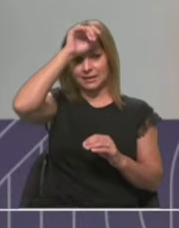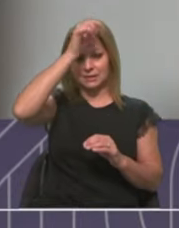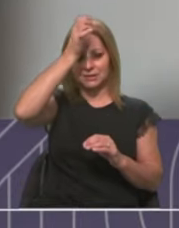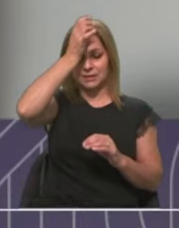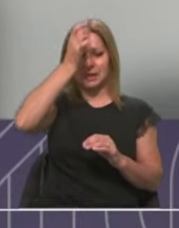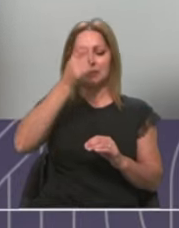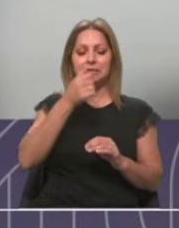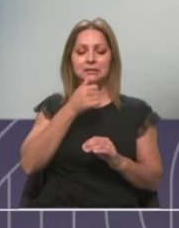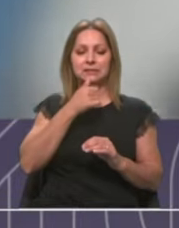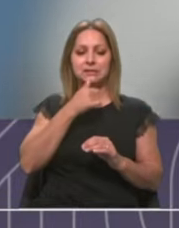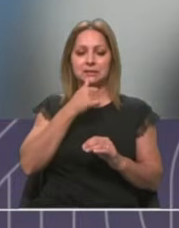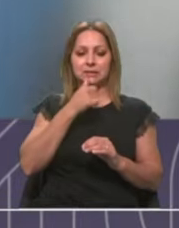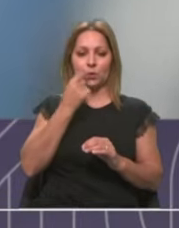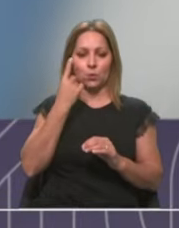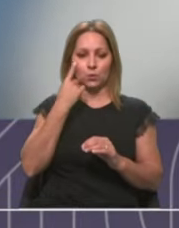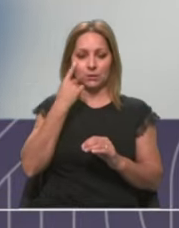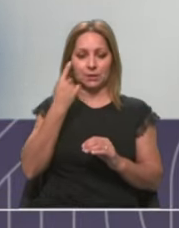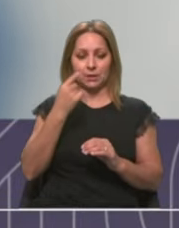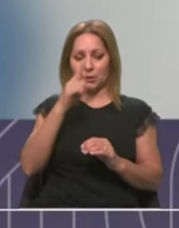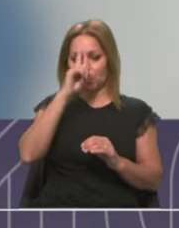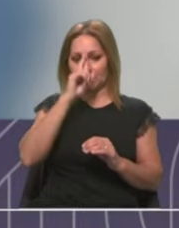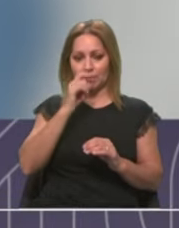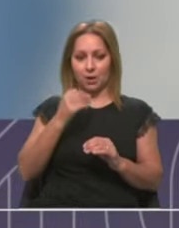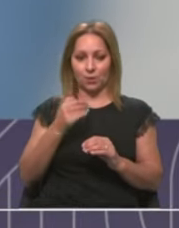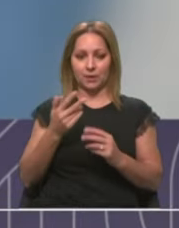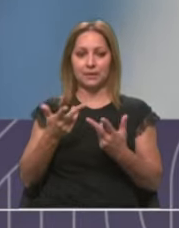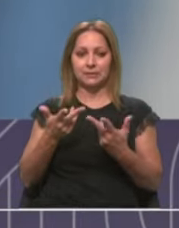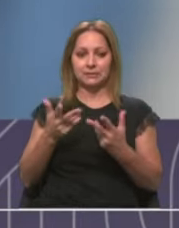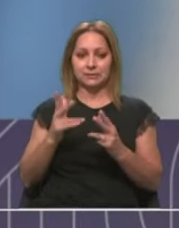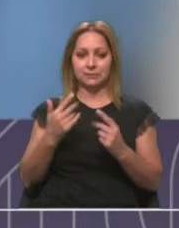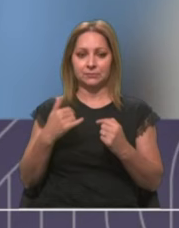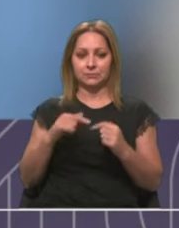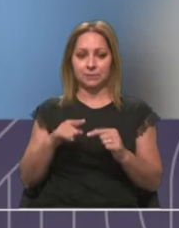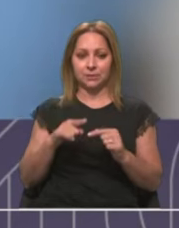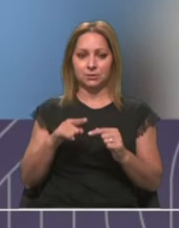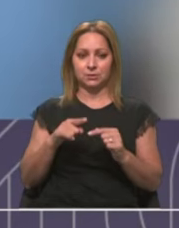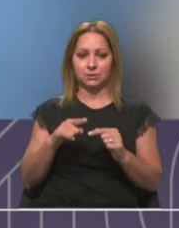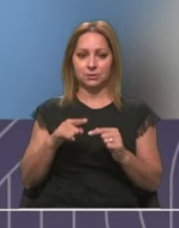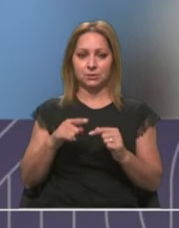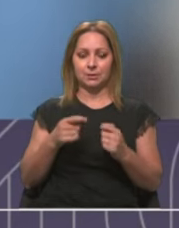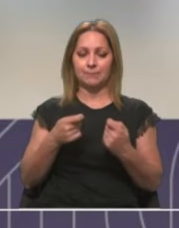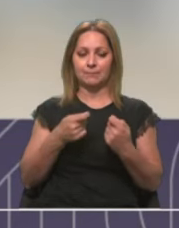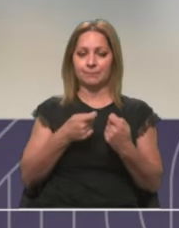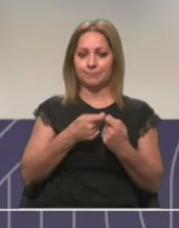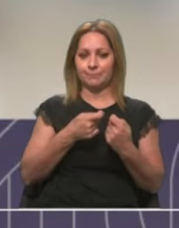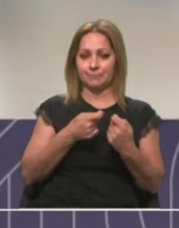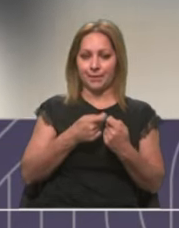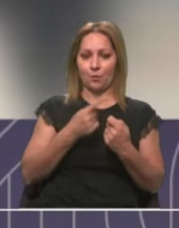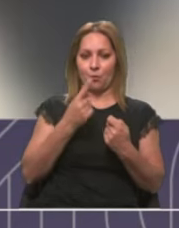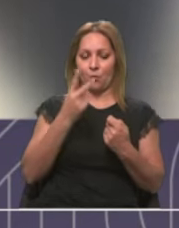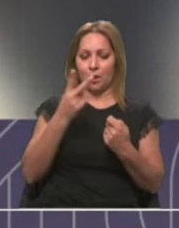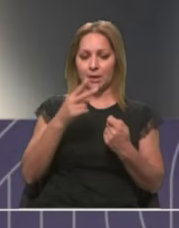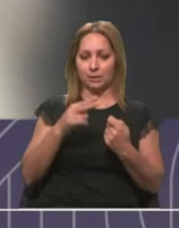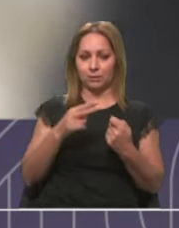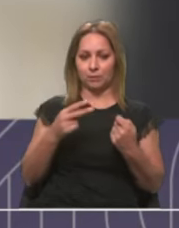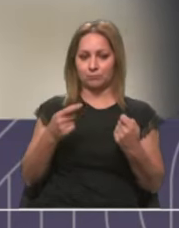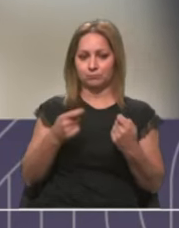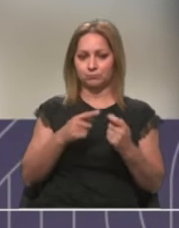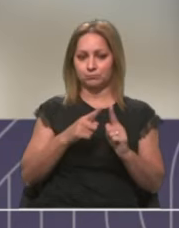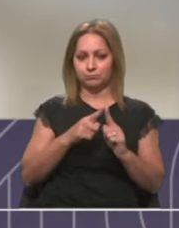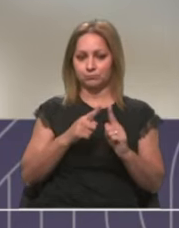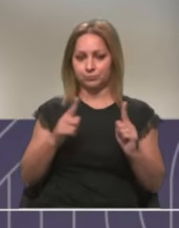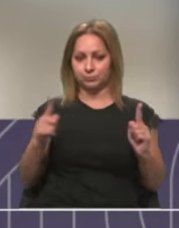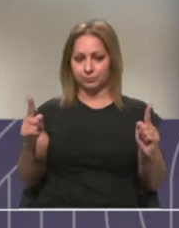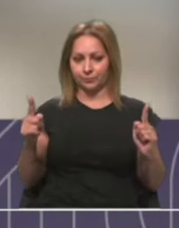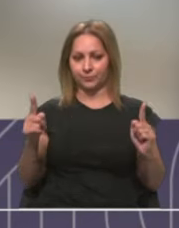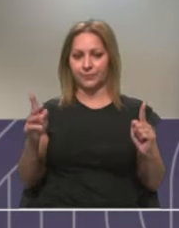a relembrar, neste momento está em liberdade, mas proibido de se aproximar a menos de 1 quilómetro da mulher Betty Grafstein. Inclusive,